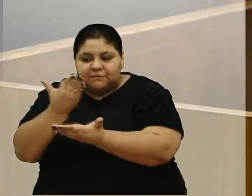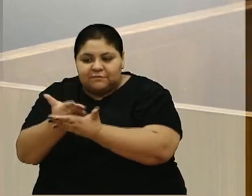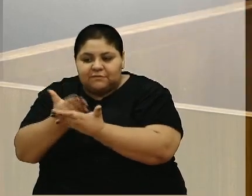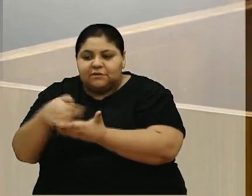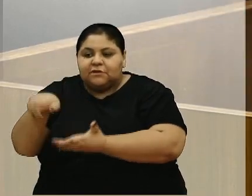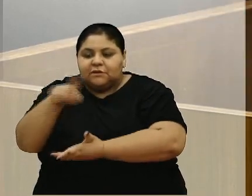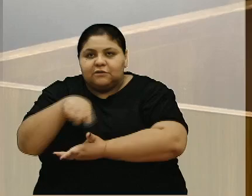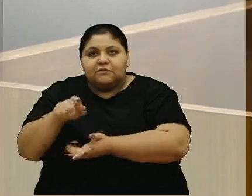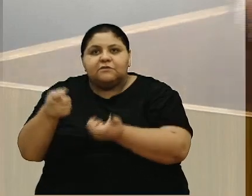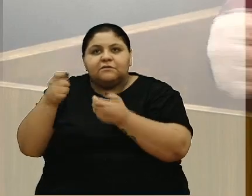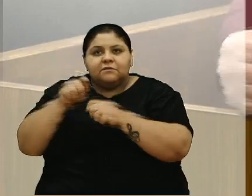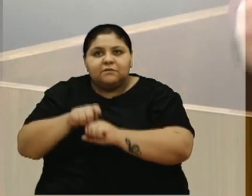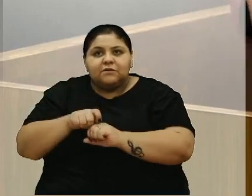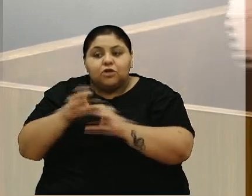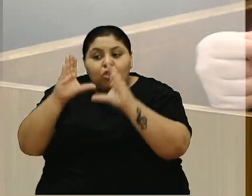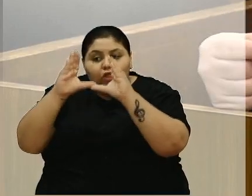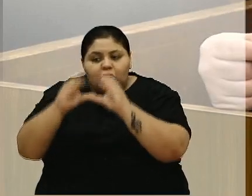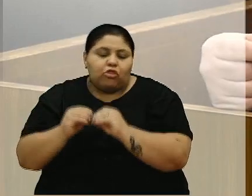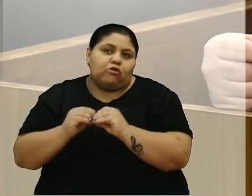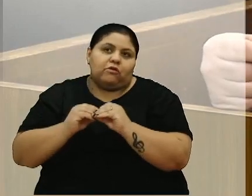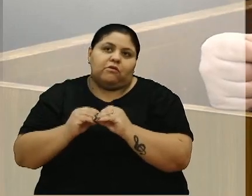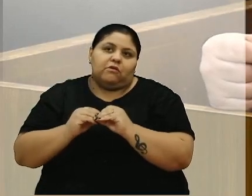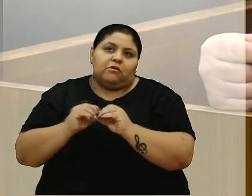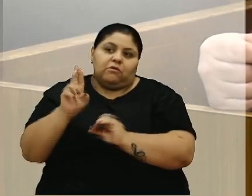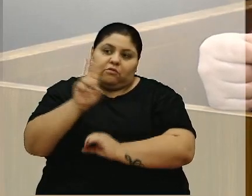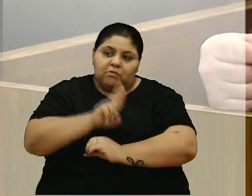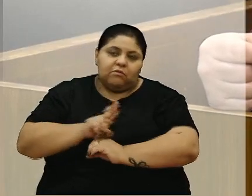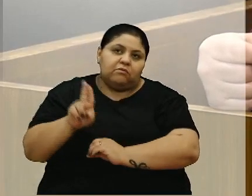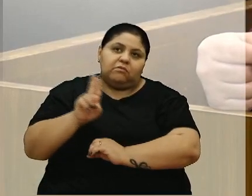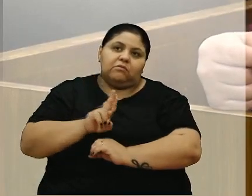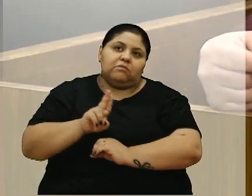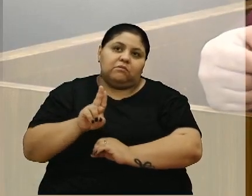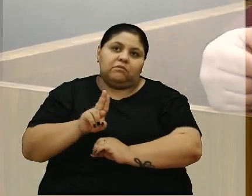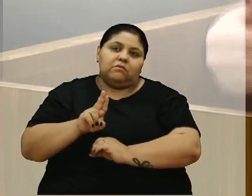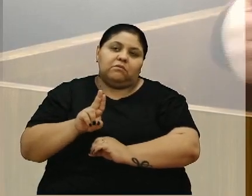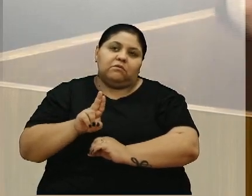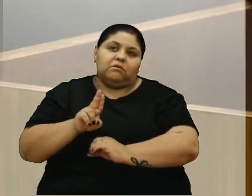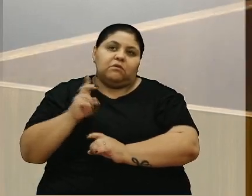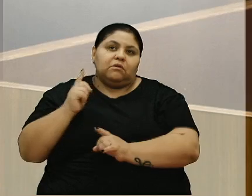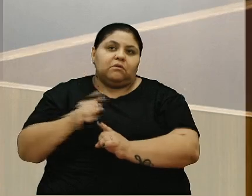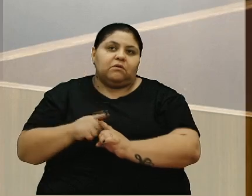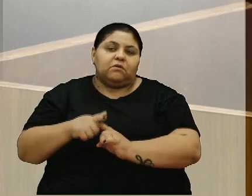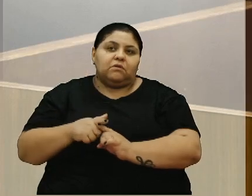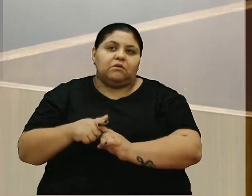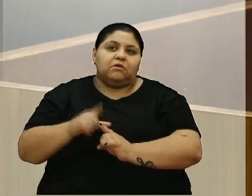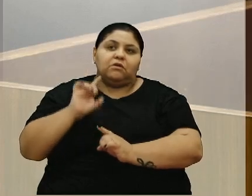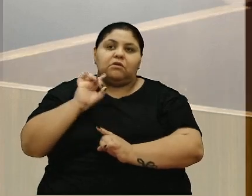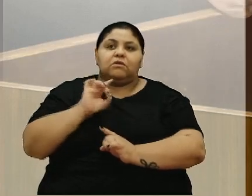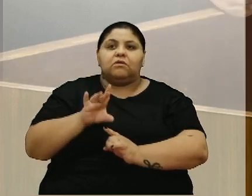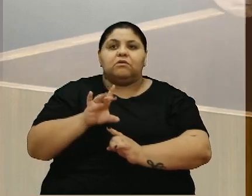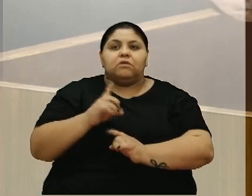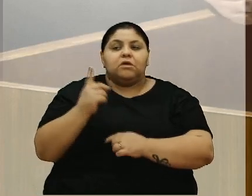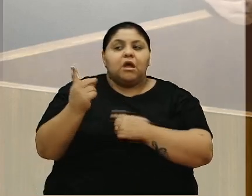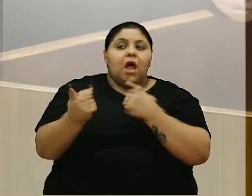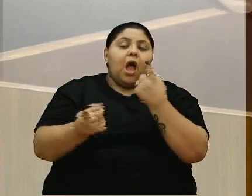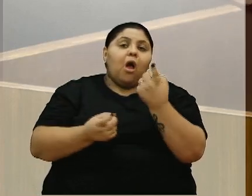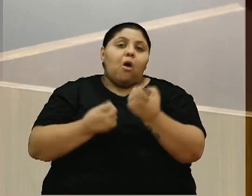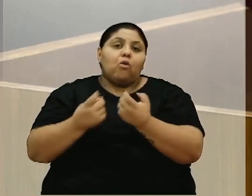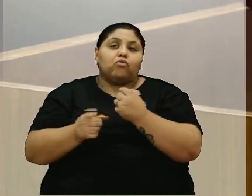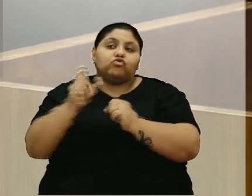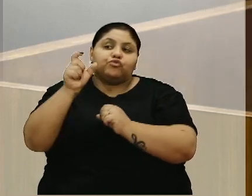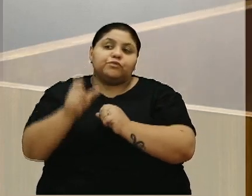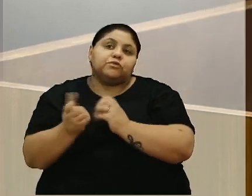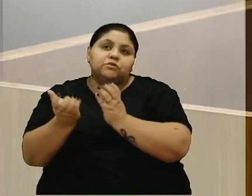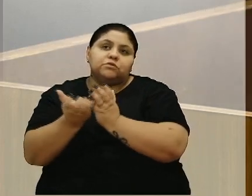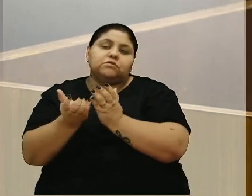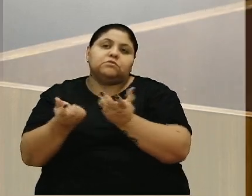precisamos, principalmente no turno da noite, que a universidade seja contemplada, porque senão vai servir para apenas alguns. E nós precisamos